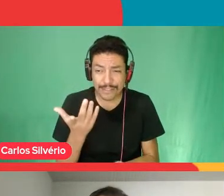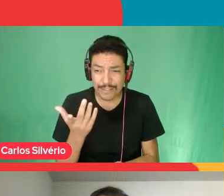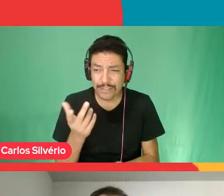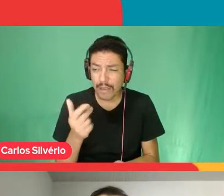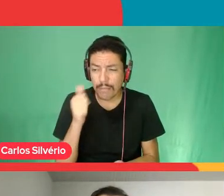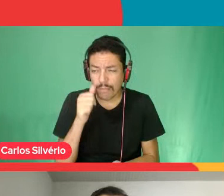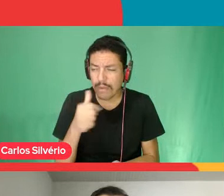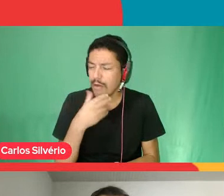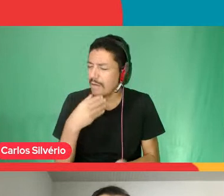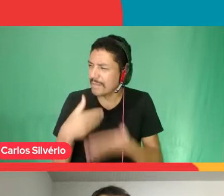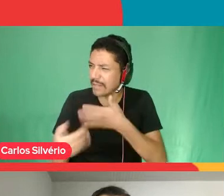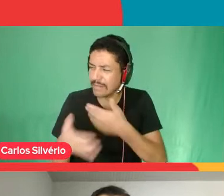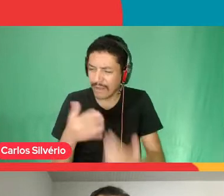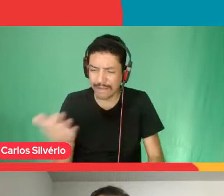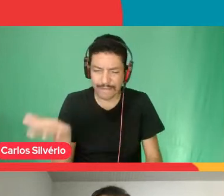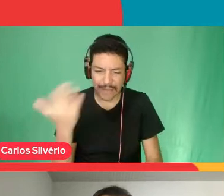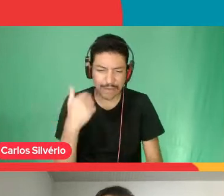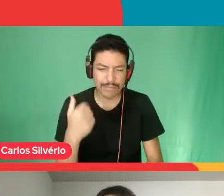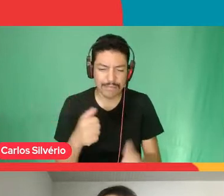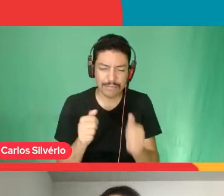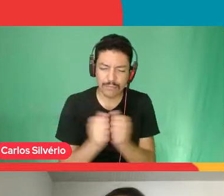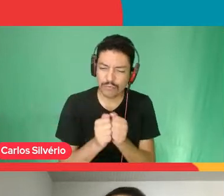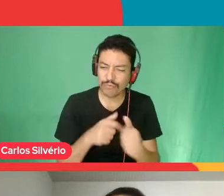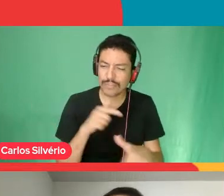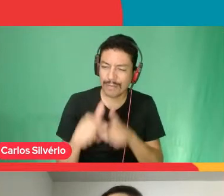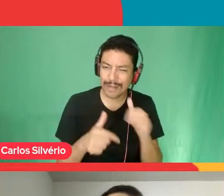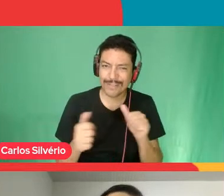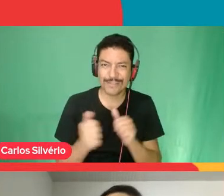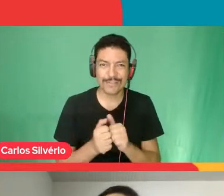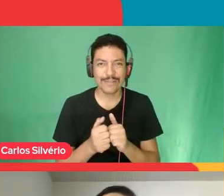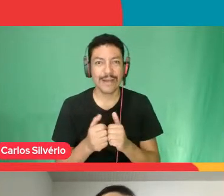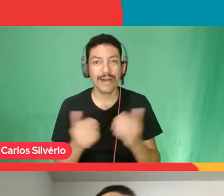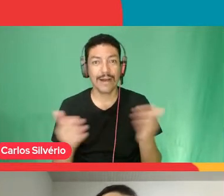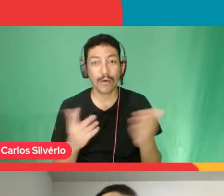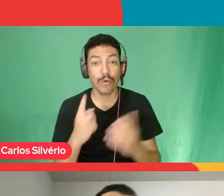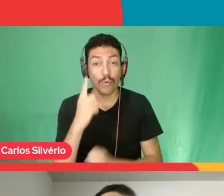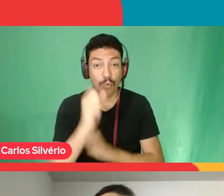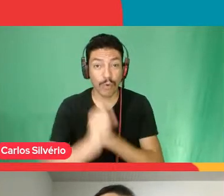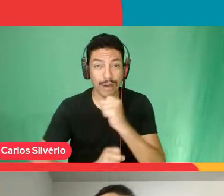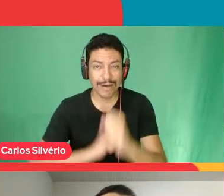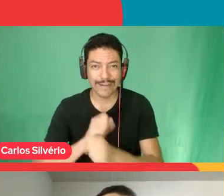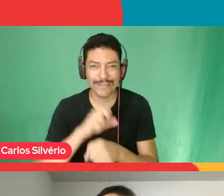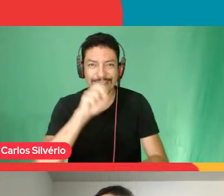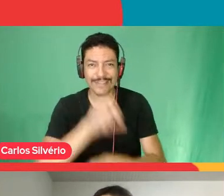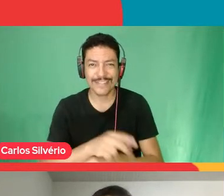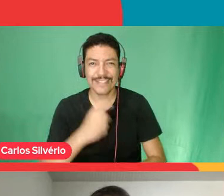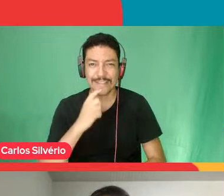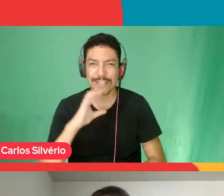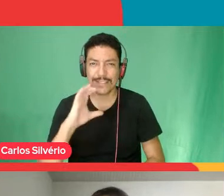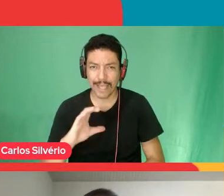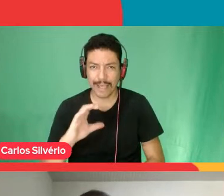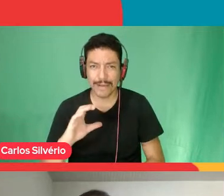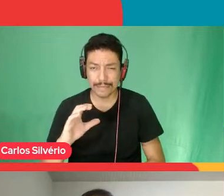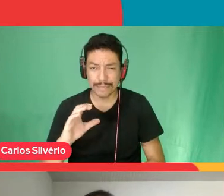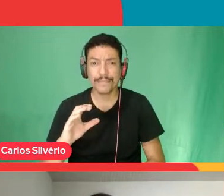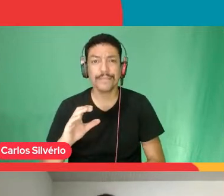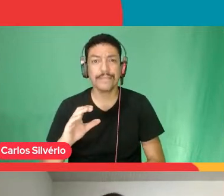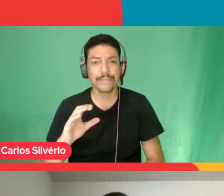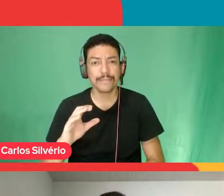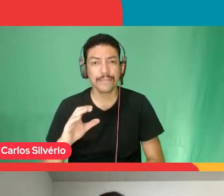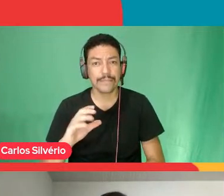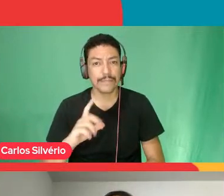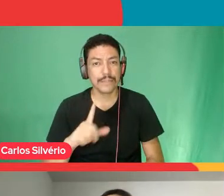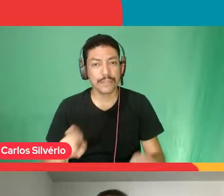cá, vamos trabalhar isso. E estou aí já, tem um ano já que eu estou na C&T, e